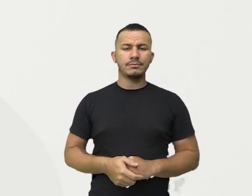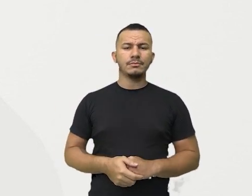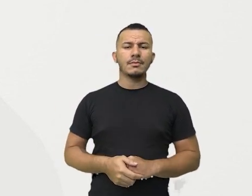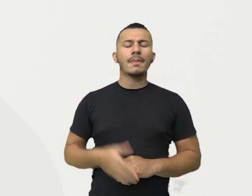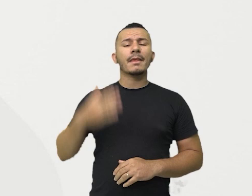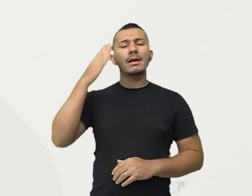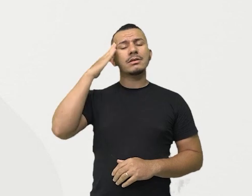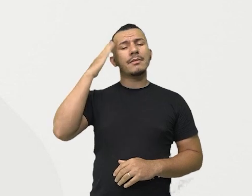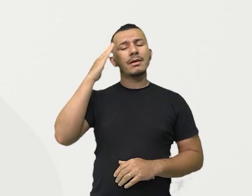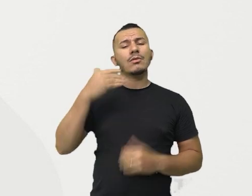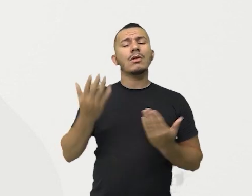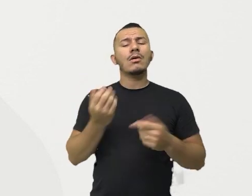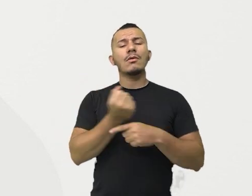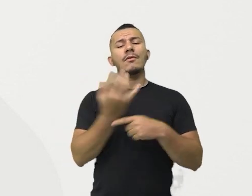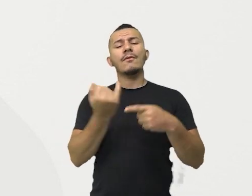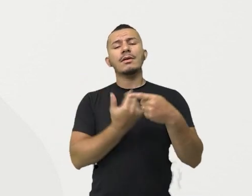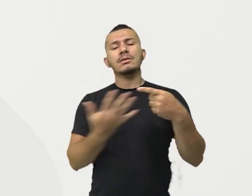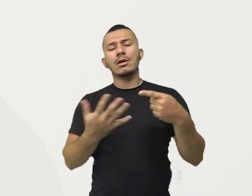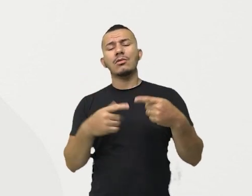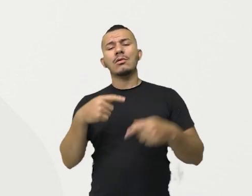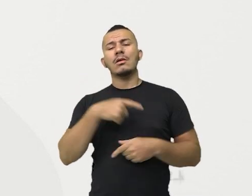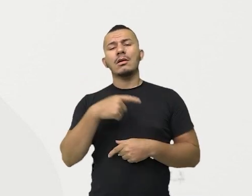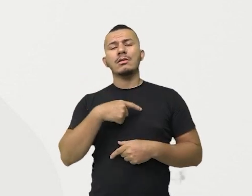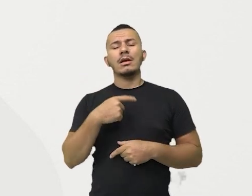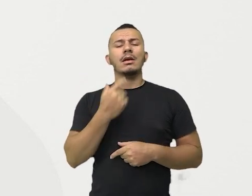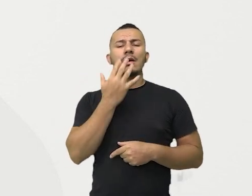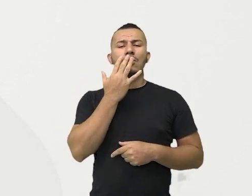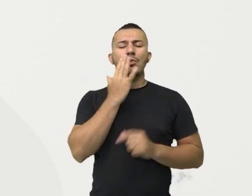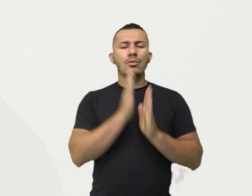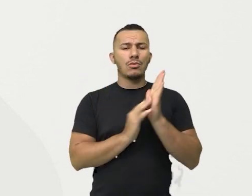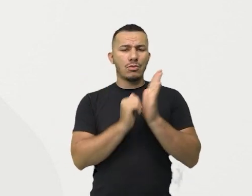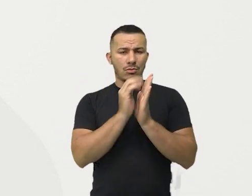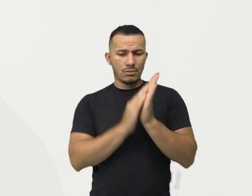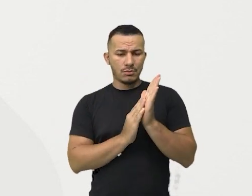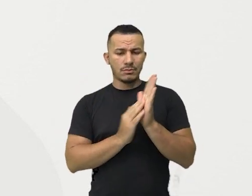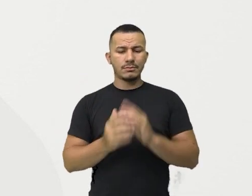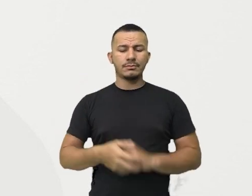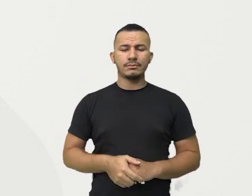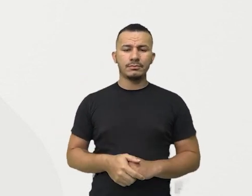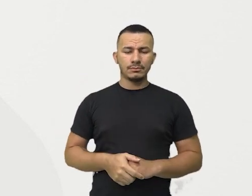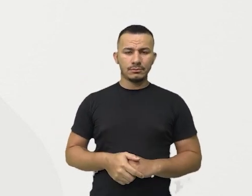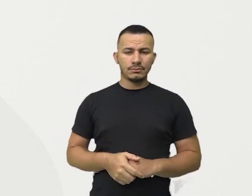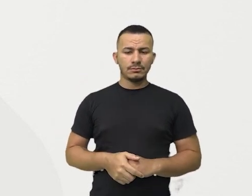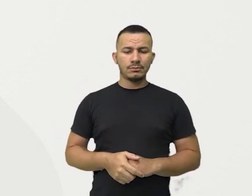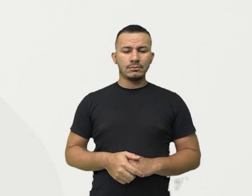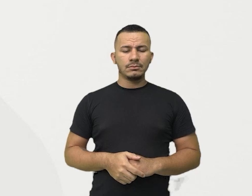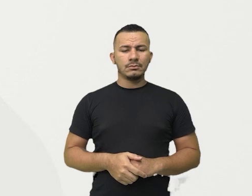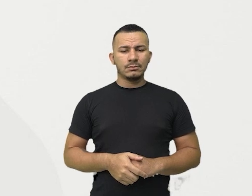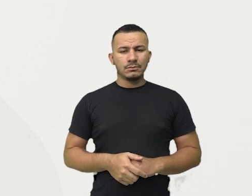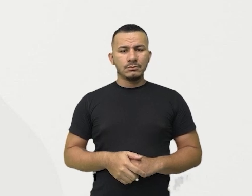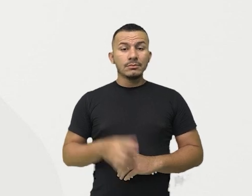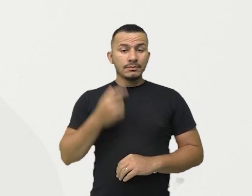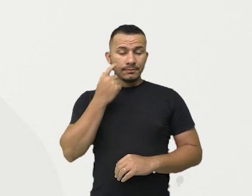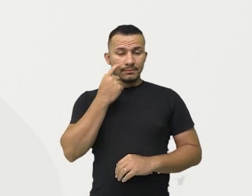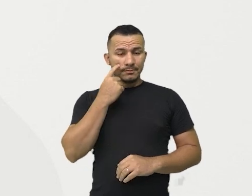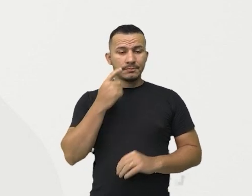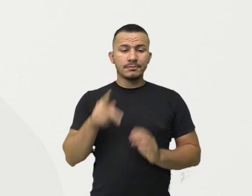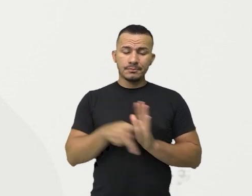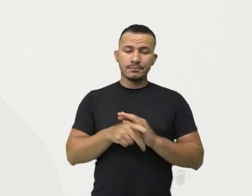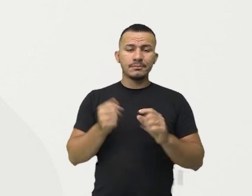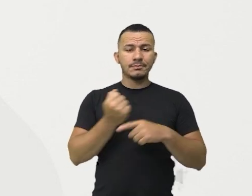Que fração representa a parte pintada? Atenção, pessoal. Nós estamos nos retratando a ideia de